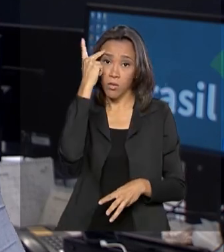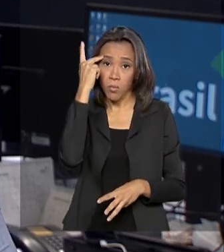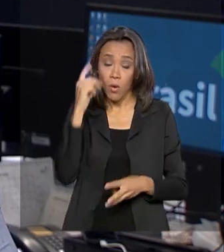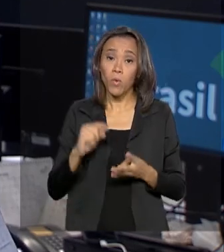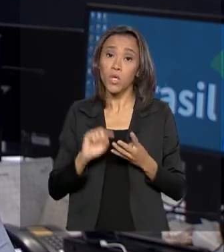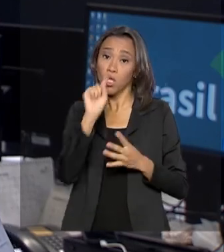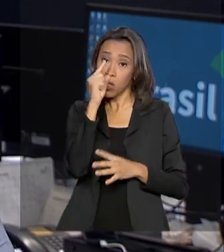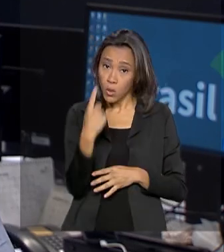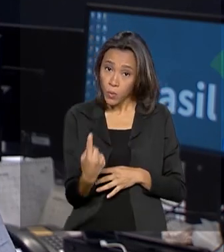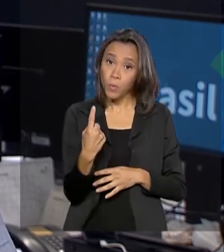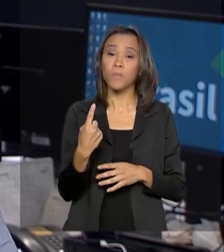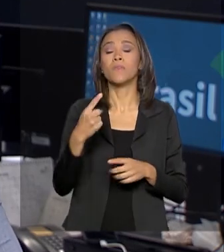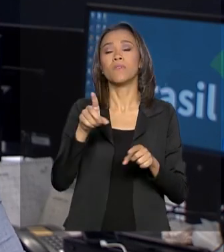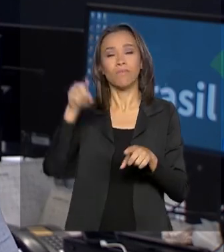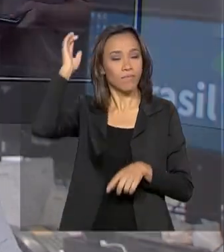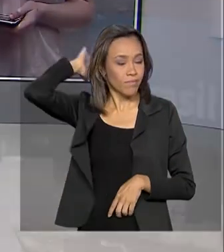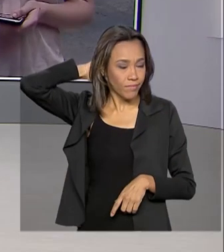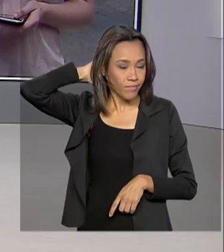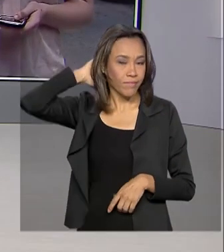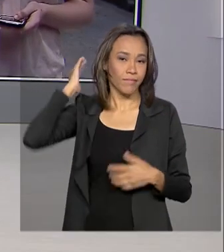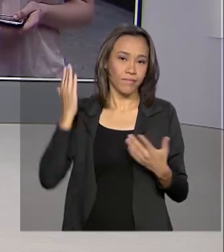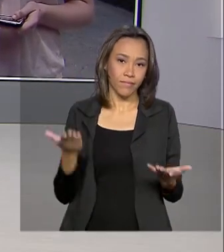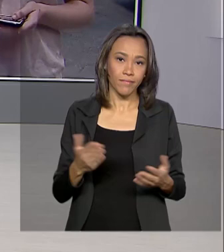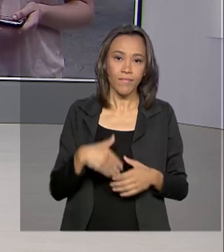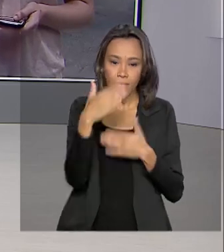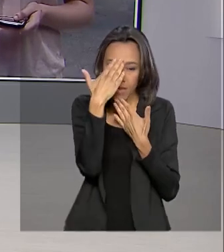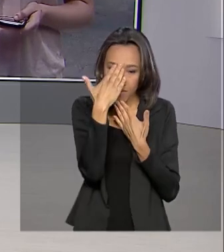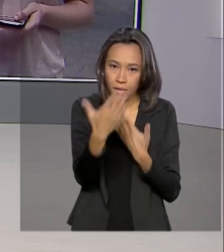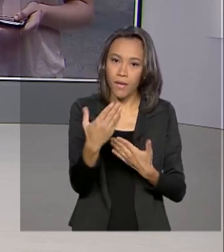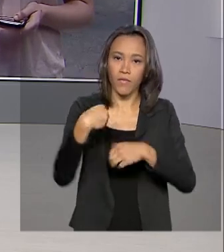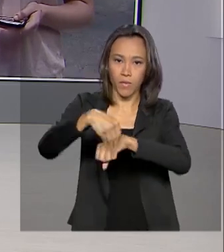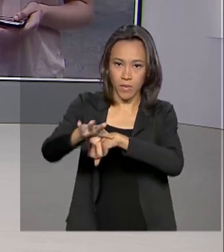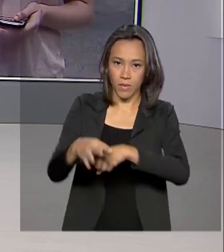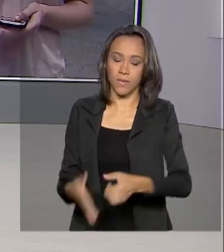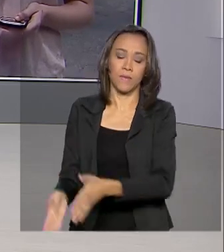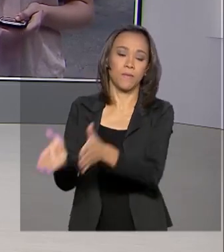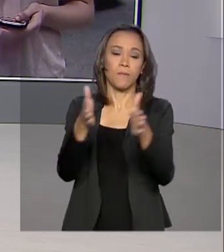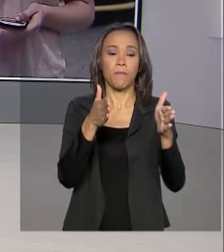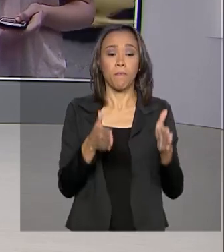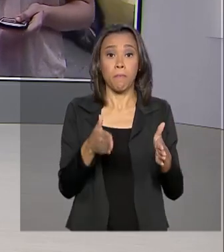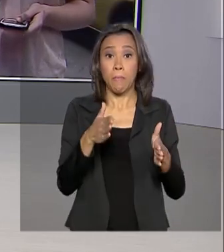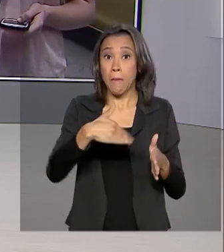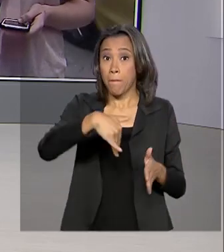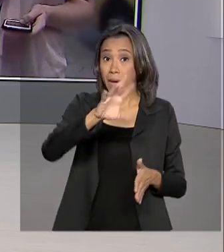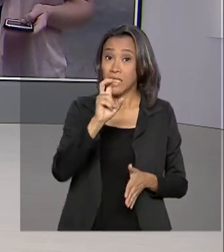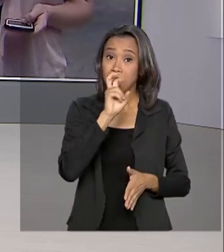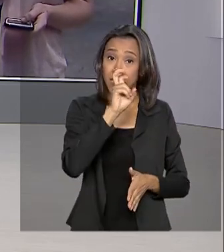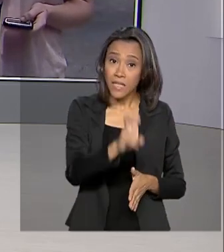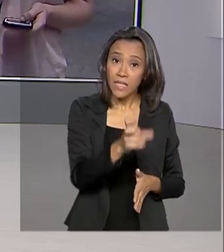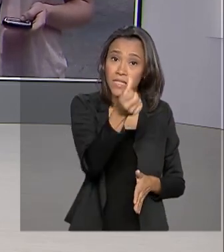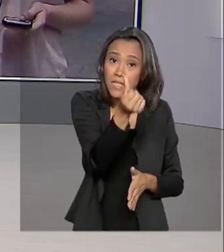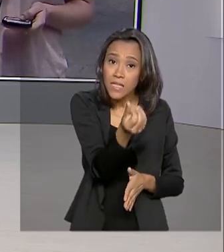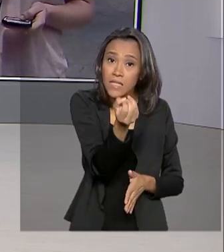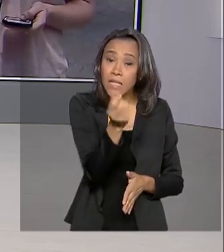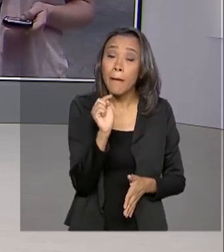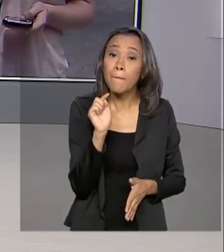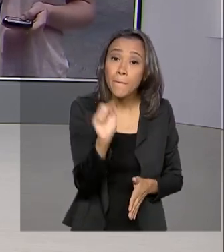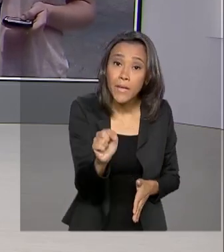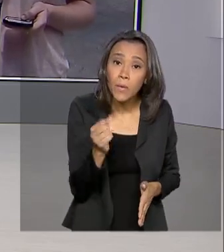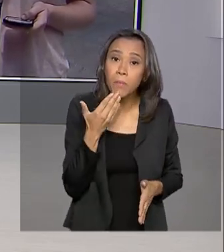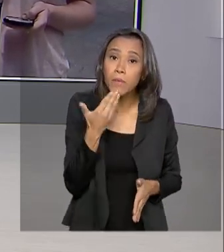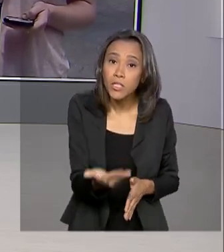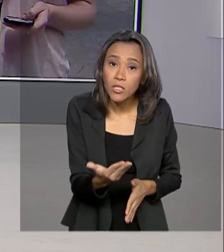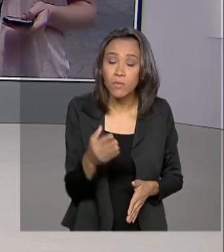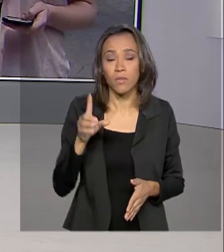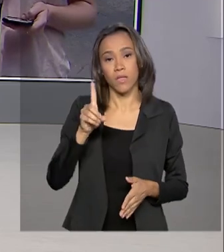pará renata brigada timas pelas suas informações e olha mais de 560 mil pedidos de restituição do